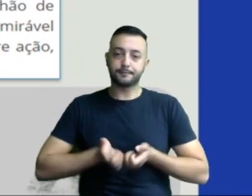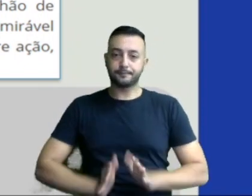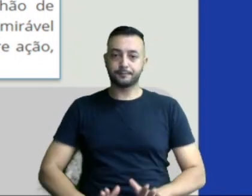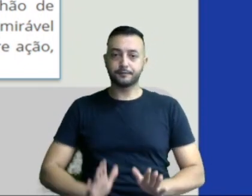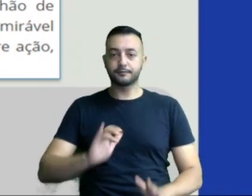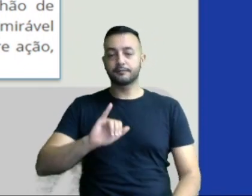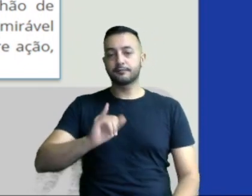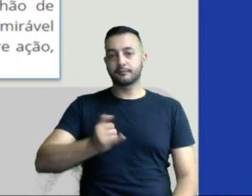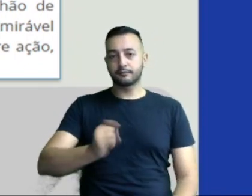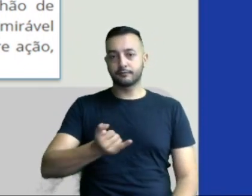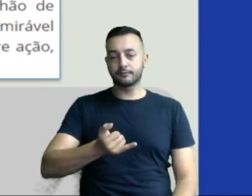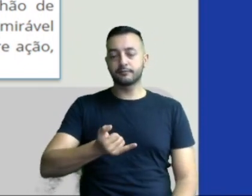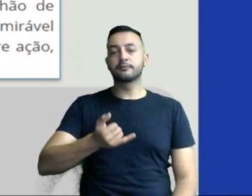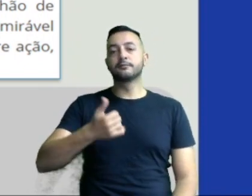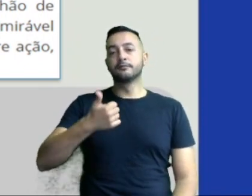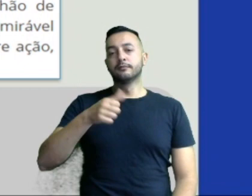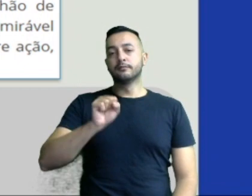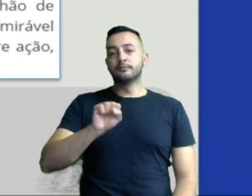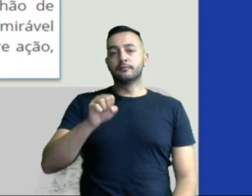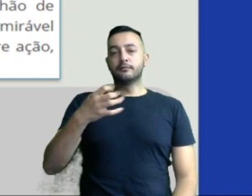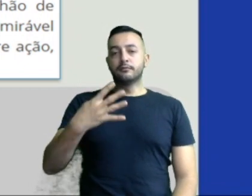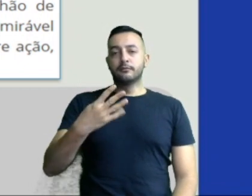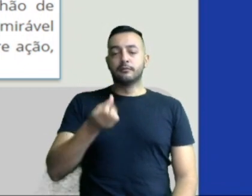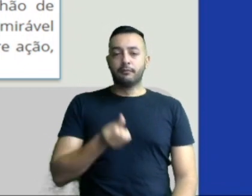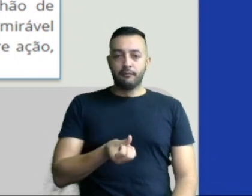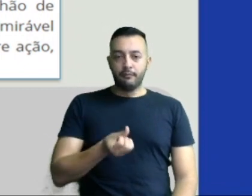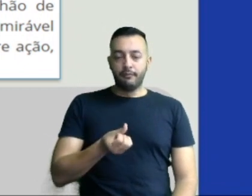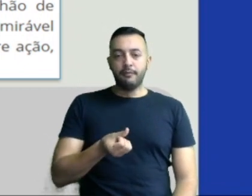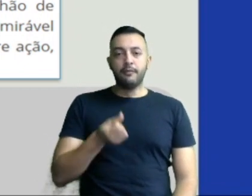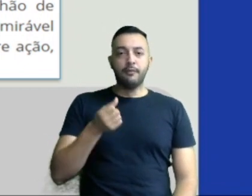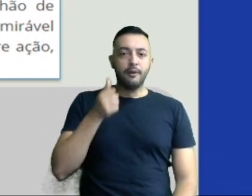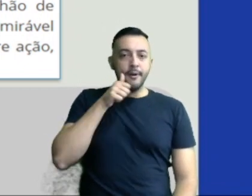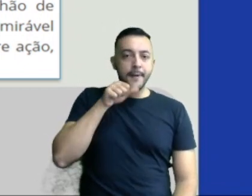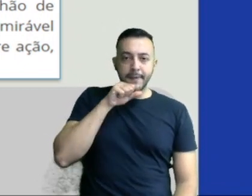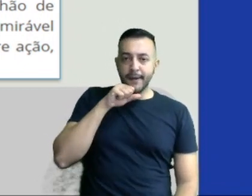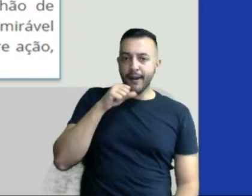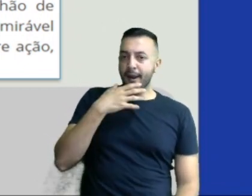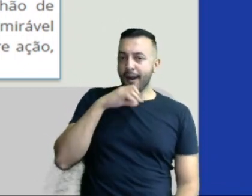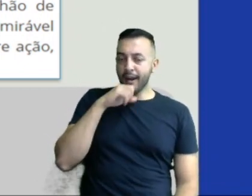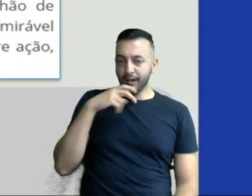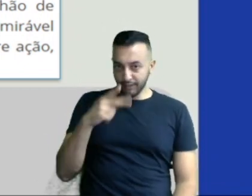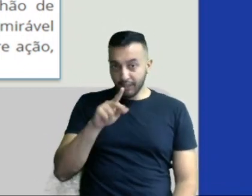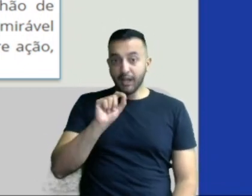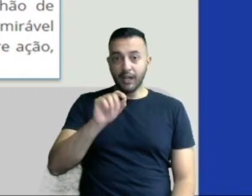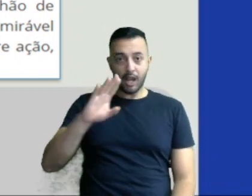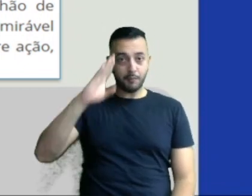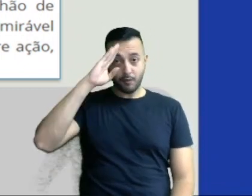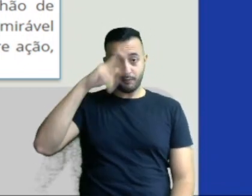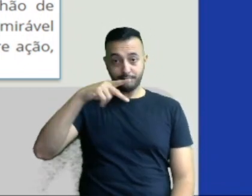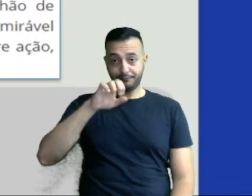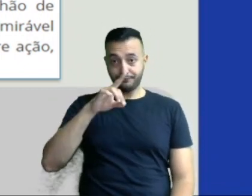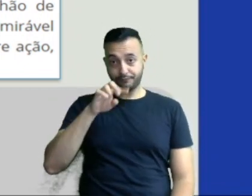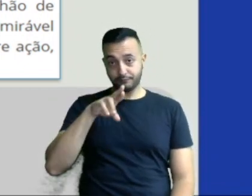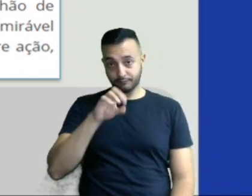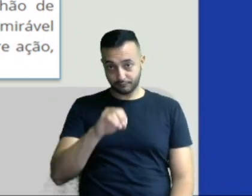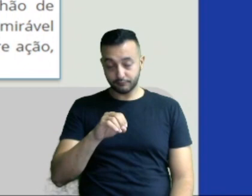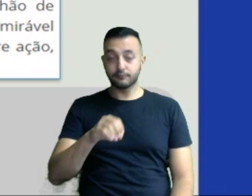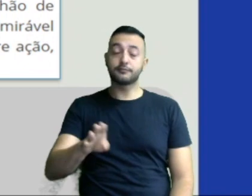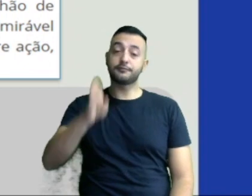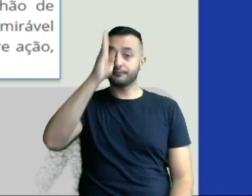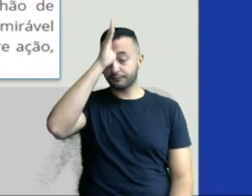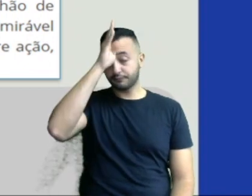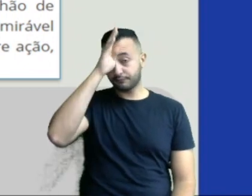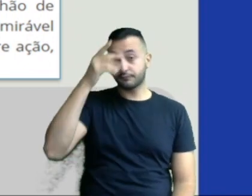em 17 de janeiro de 1846. Era filha do capitão Pedro do Rego Barros, sobrinha do